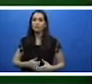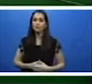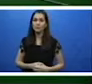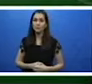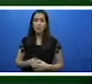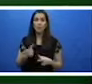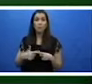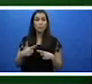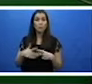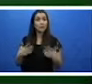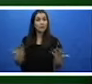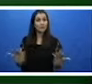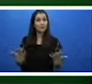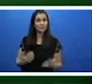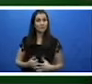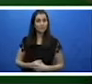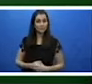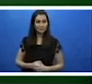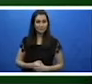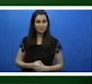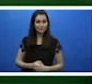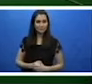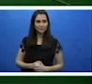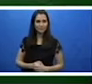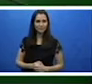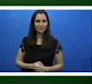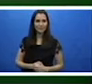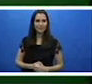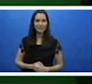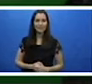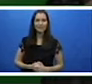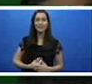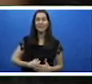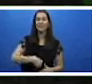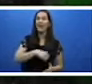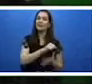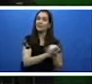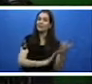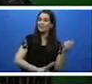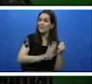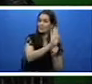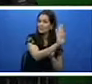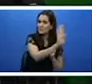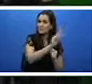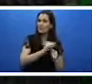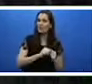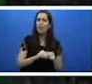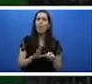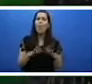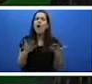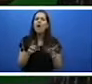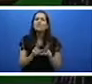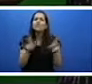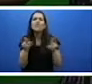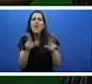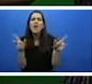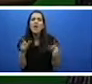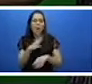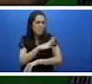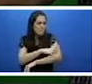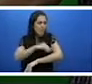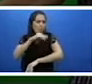Por quê? Vamos ler todas, depois a gente responde juntos. Que diferenças ocorrem na